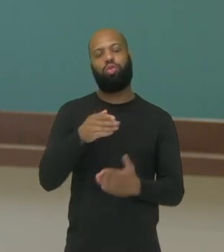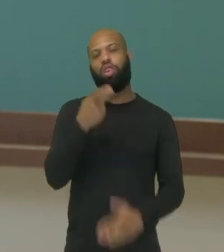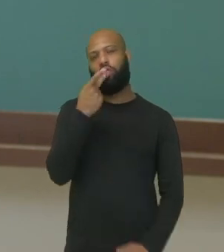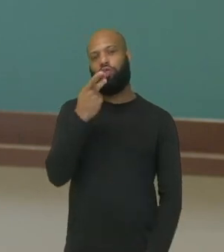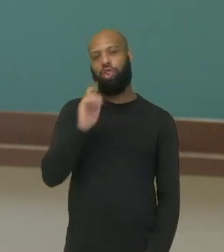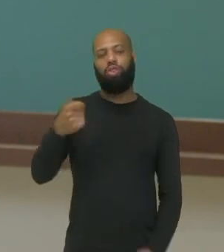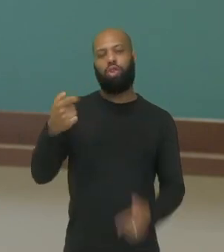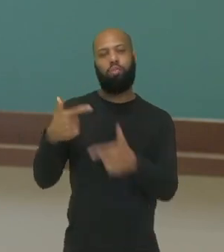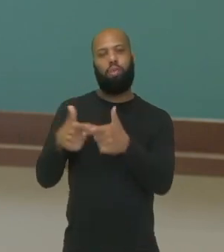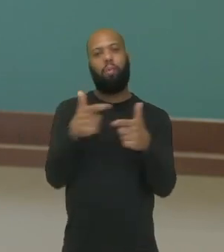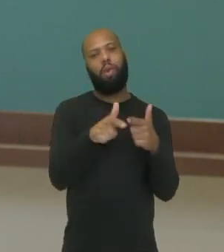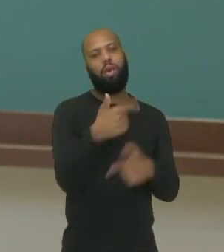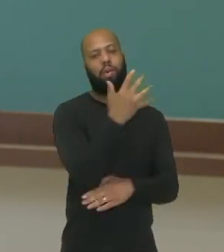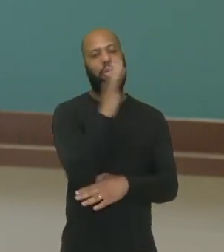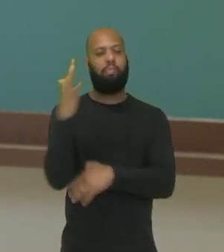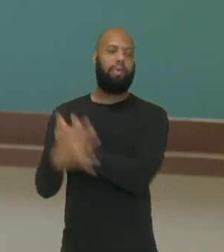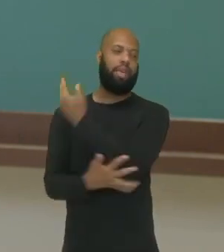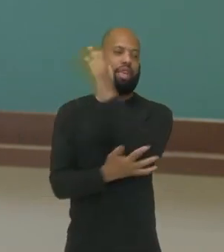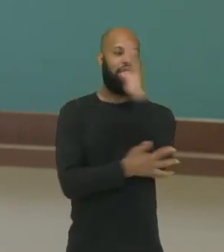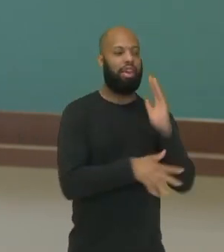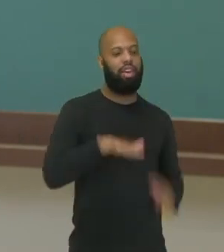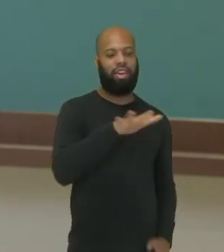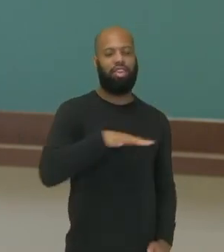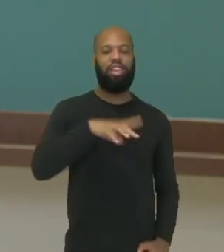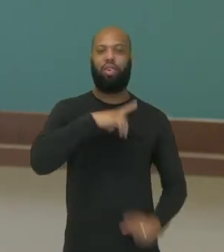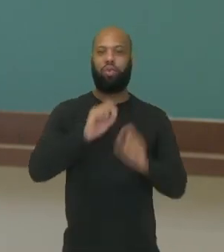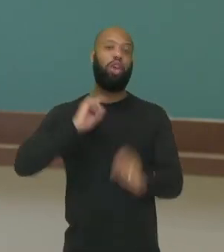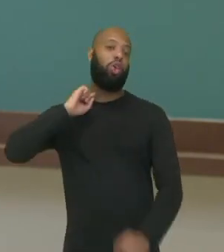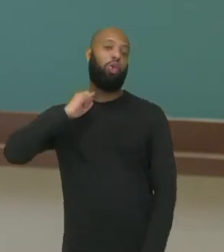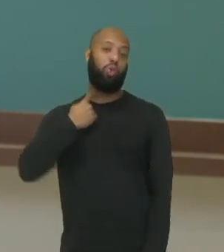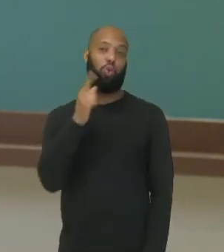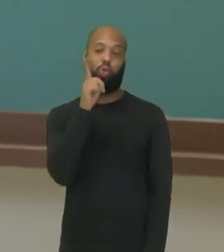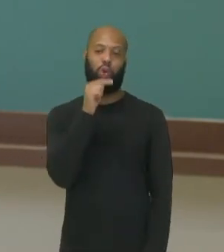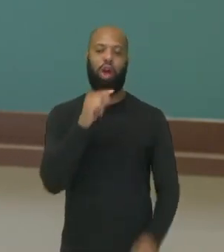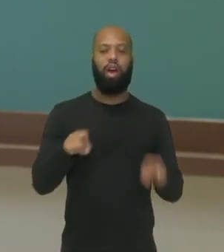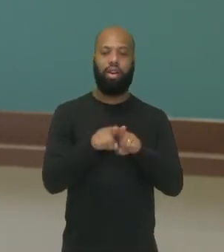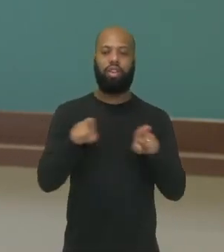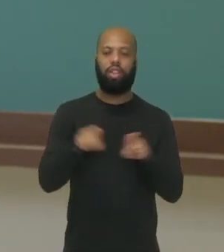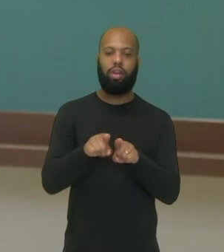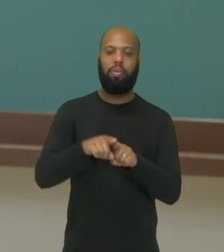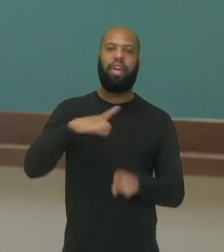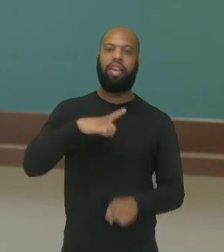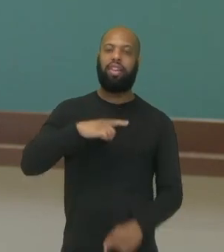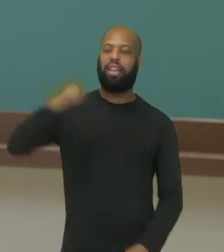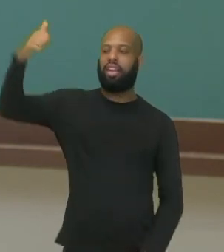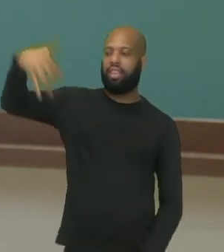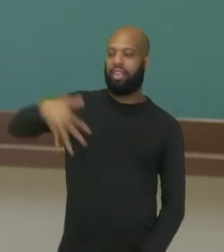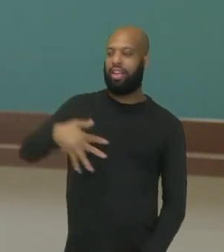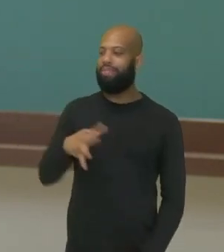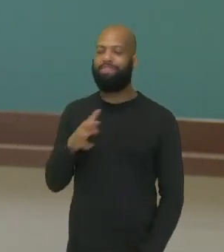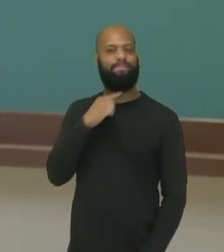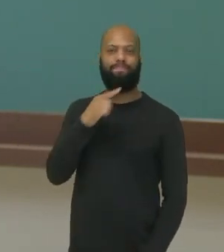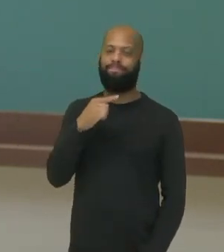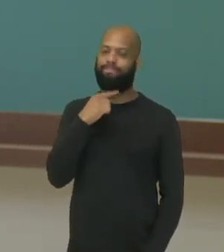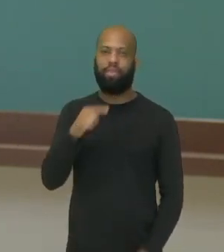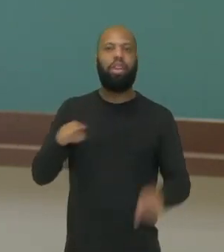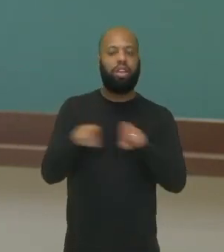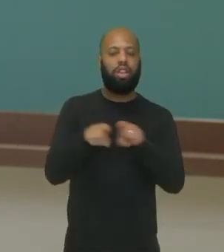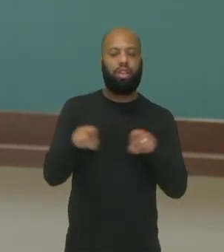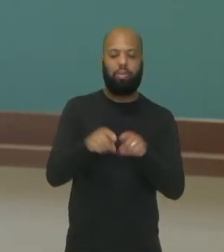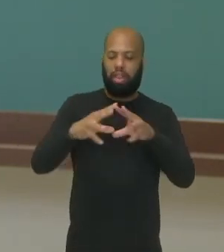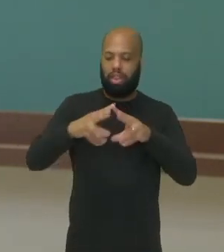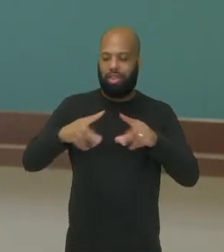sobre problemas ambientais, onde nós destacamos poluição da água, o efeito estufa, o aquecimento global, a poluição do solo,